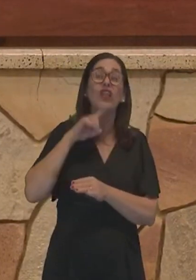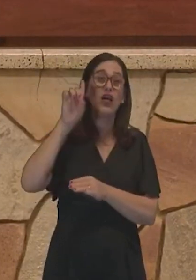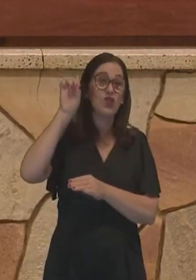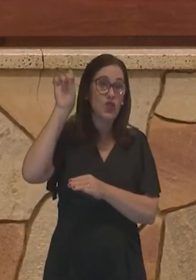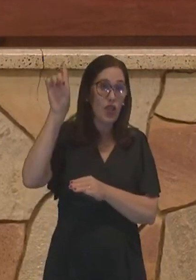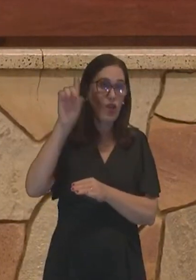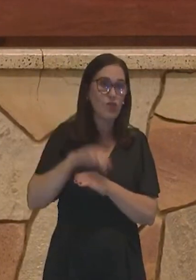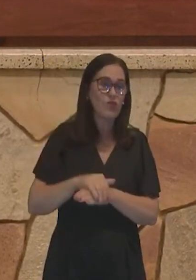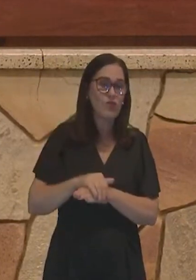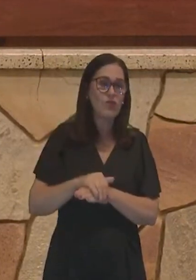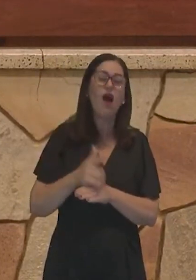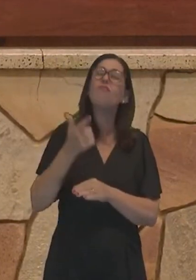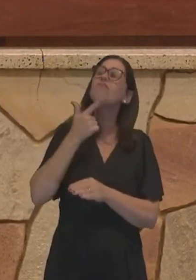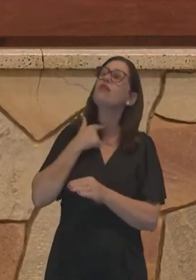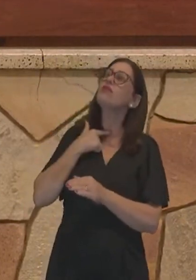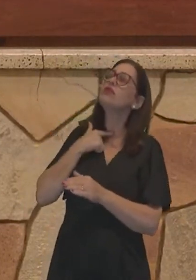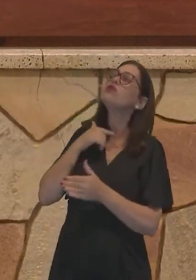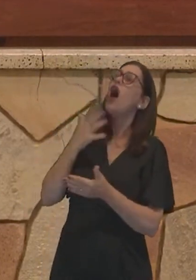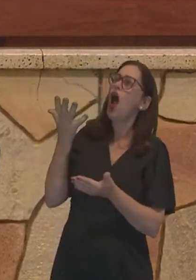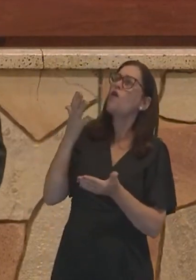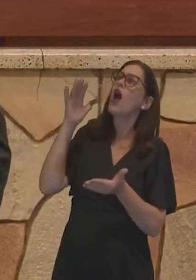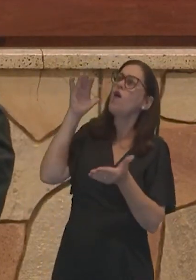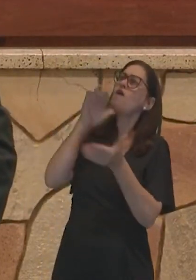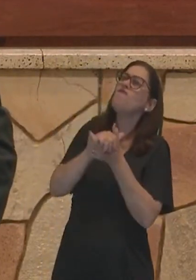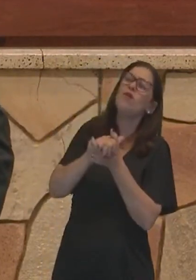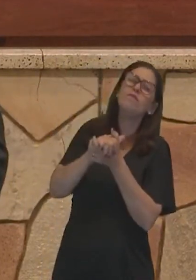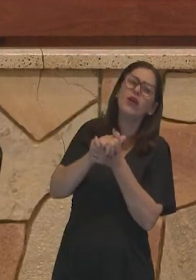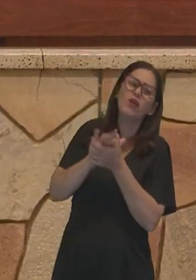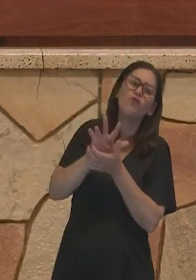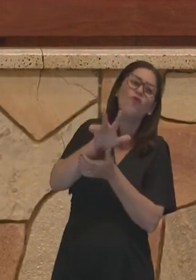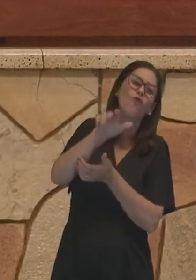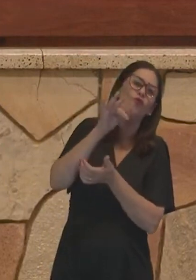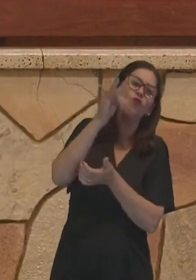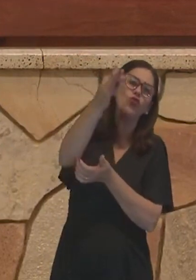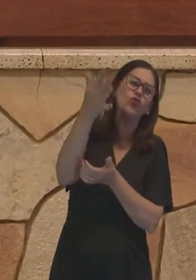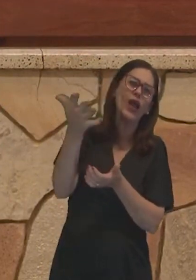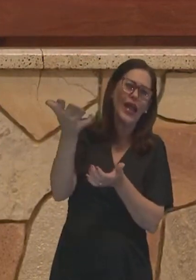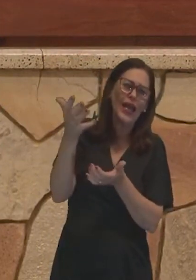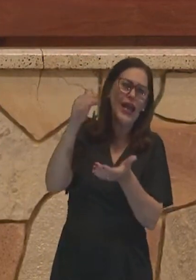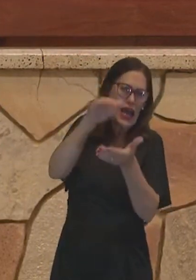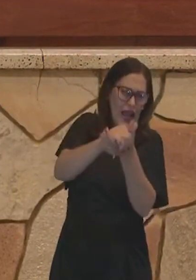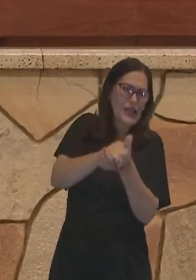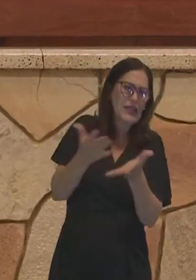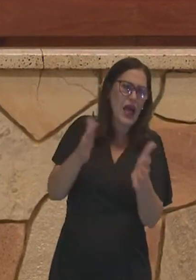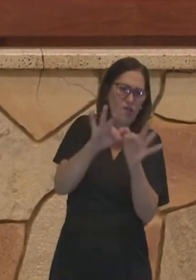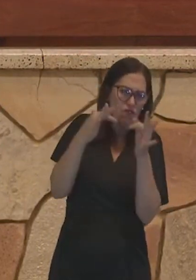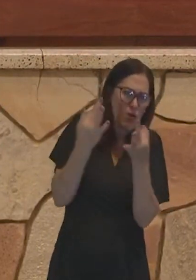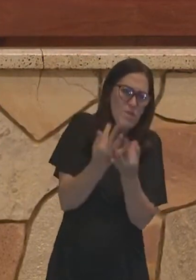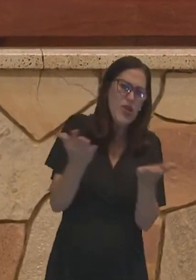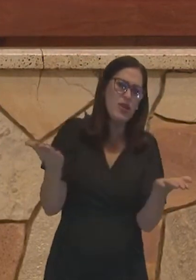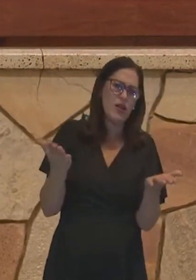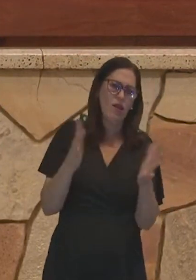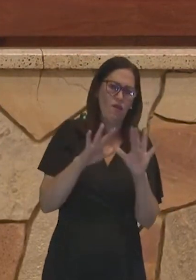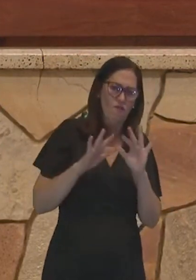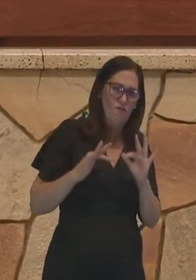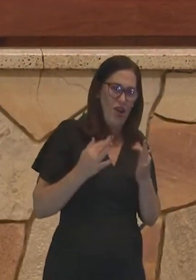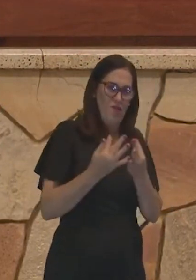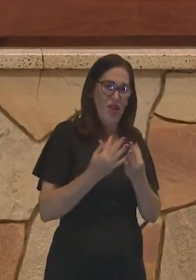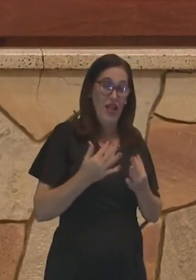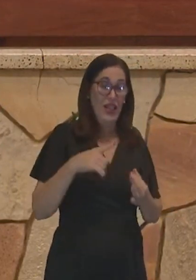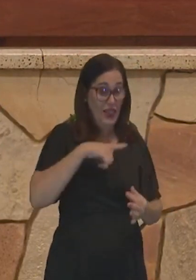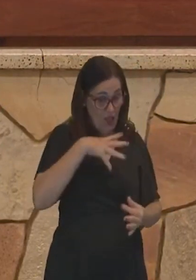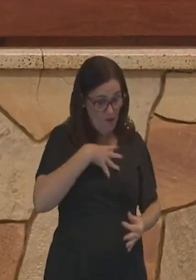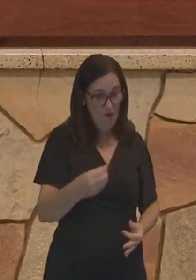diante de Deus o desejo de formarem uma família, queiram casar, queiram formar um lar, queiram ter